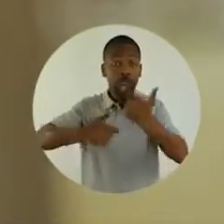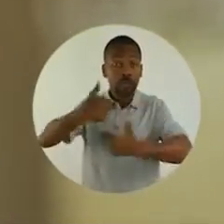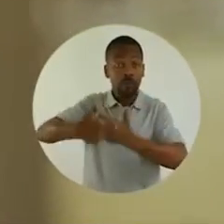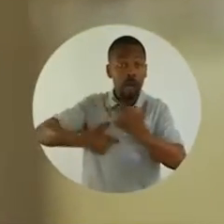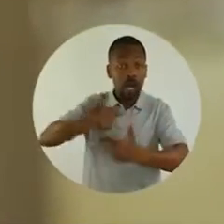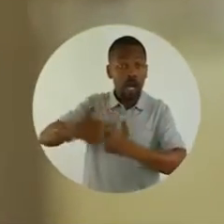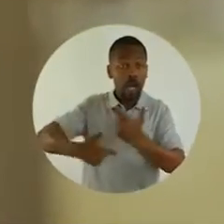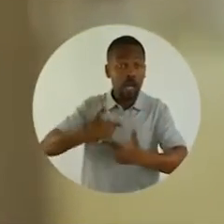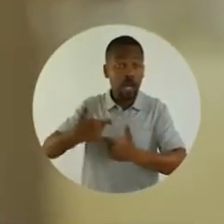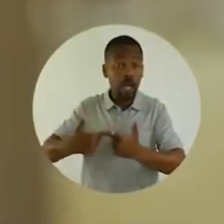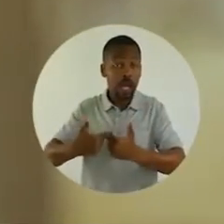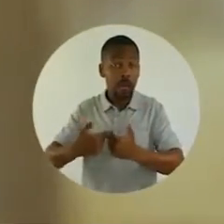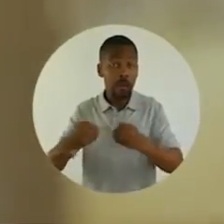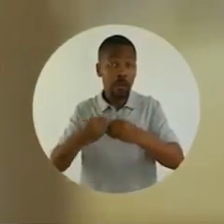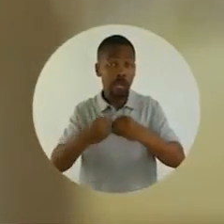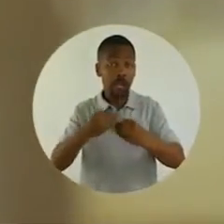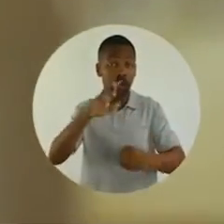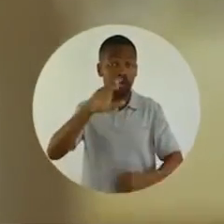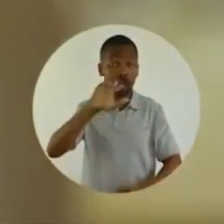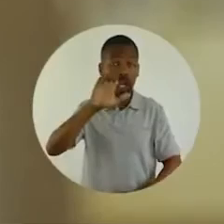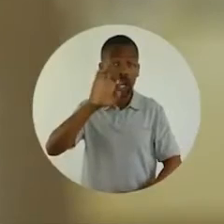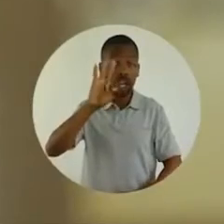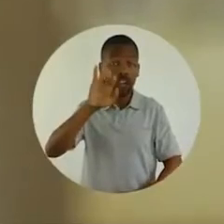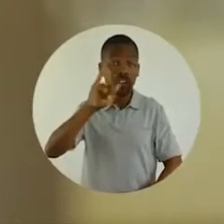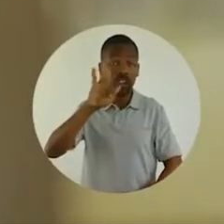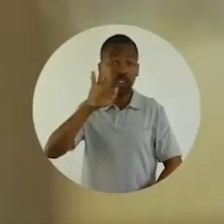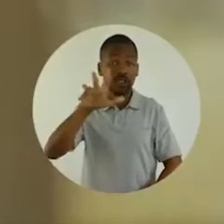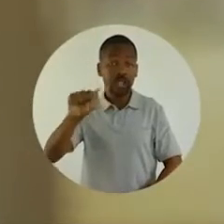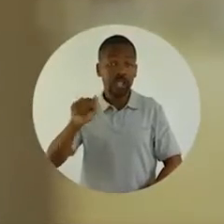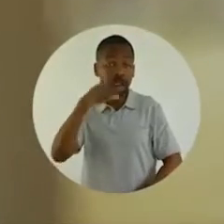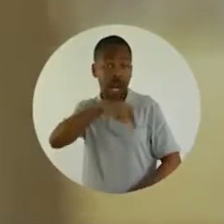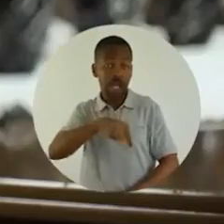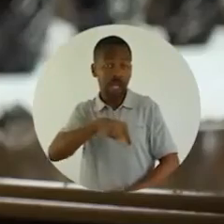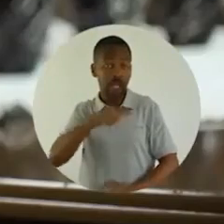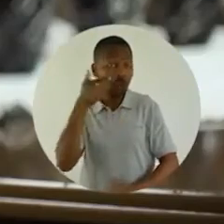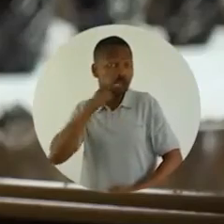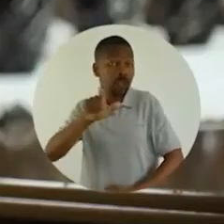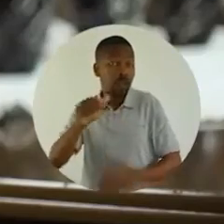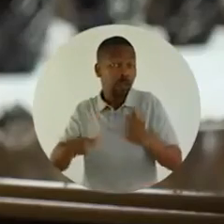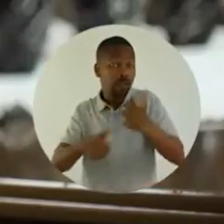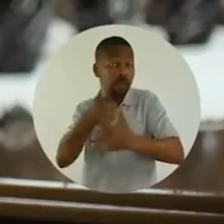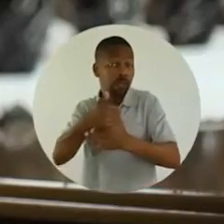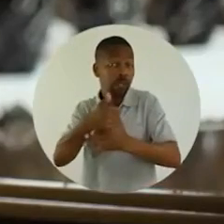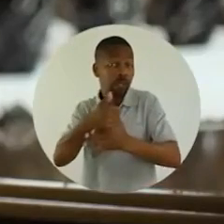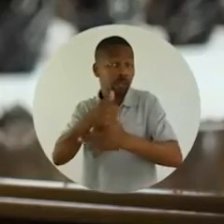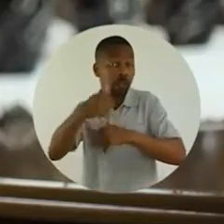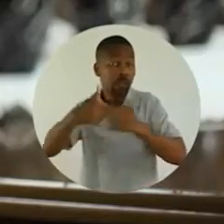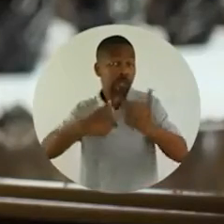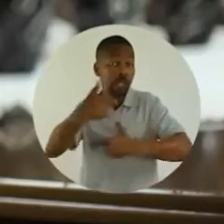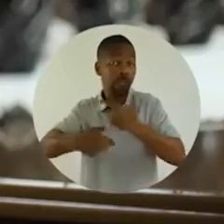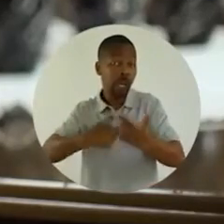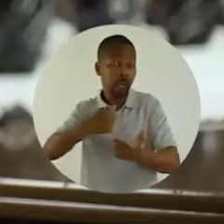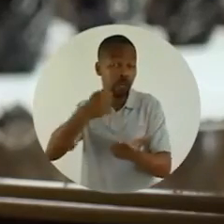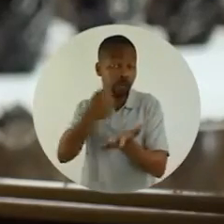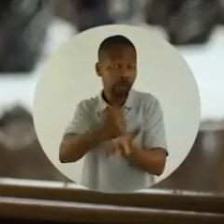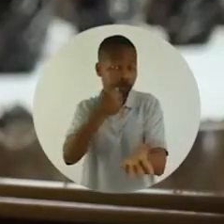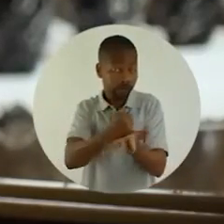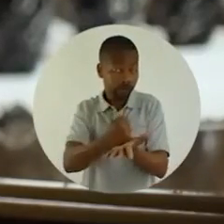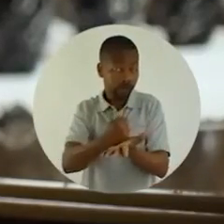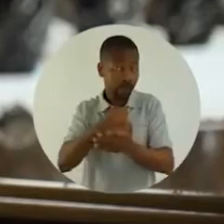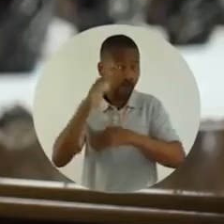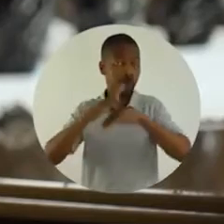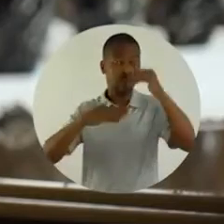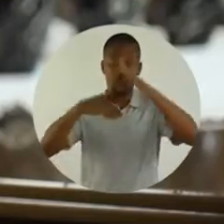trabalhar numa porta de uma retífica, né? Então ali ele arrumou o primeiro emprego dele de carteira assinada, ele saiu dali